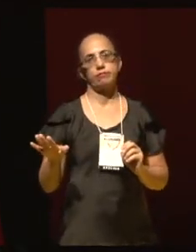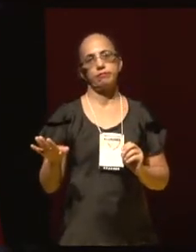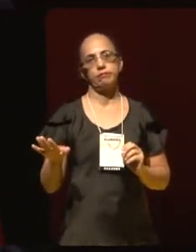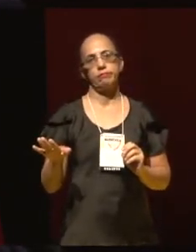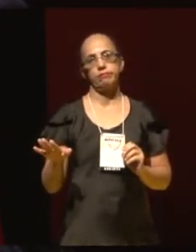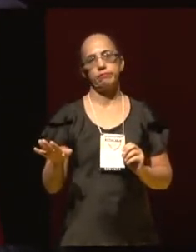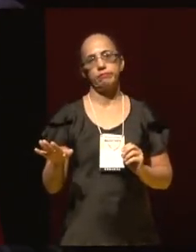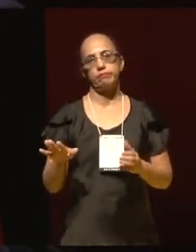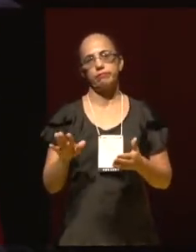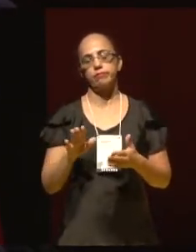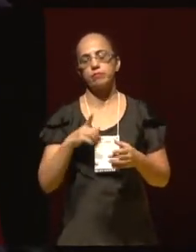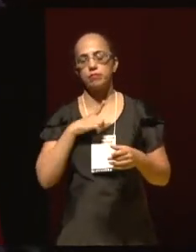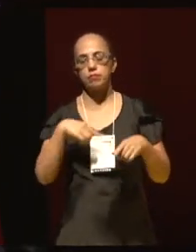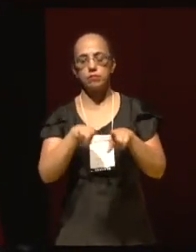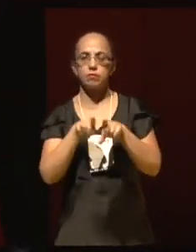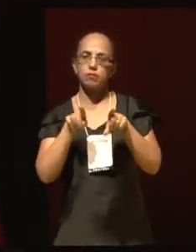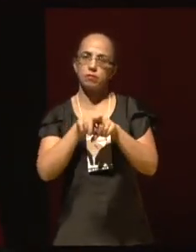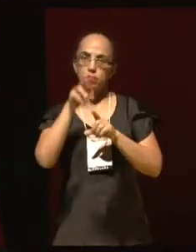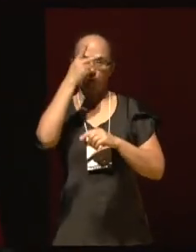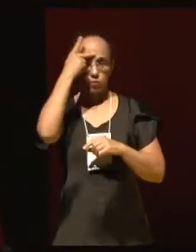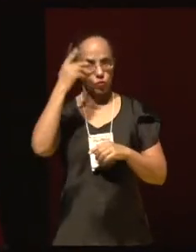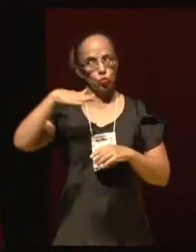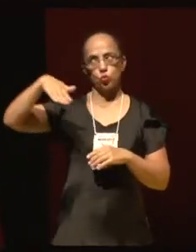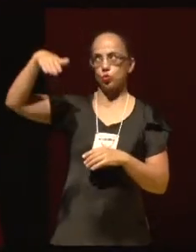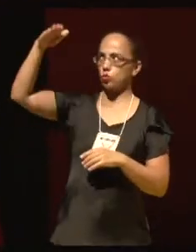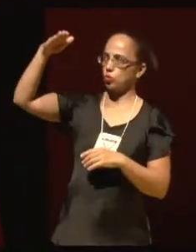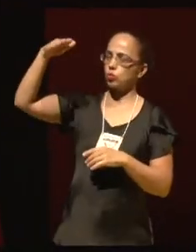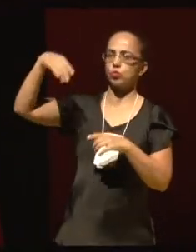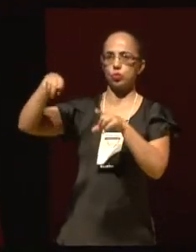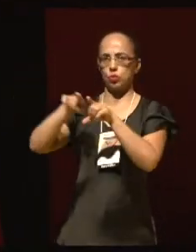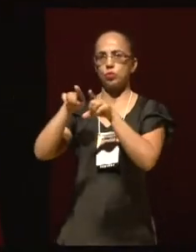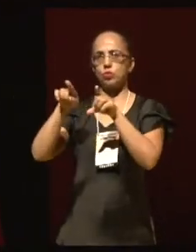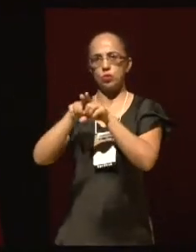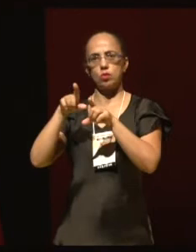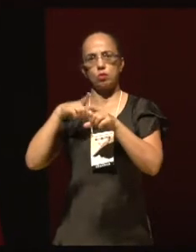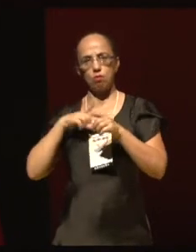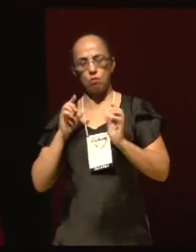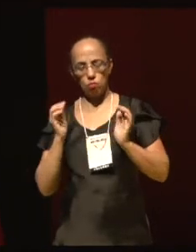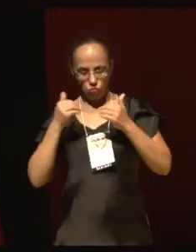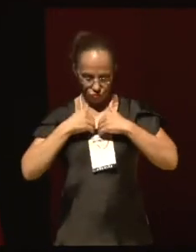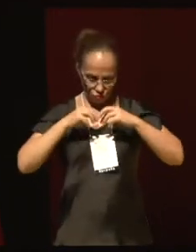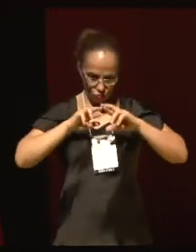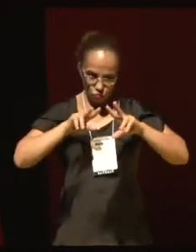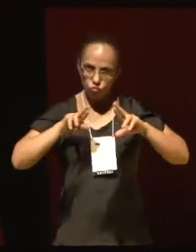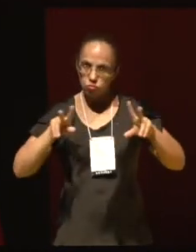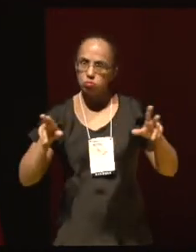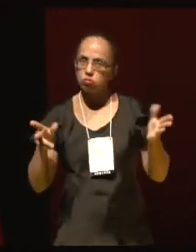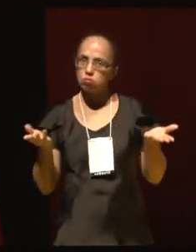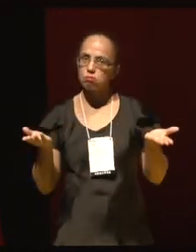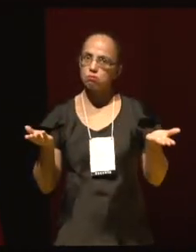Aunque temos também pessoas adultas que também são portadores do transtorno.